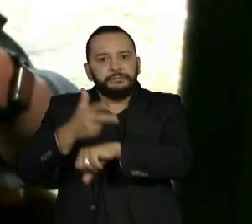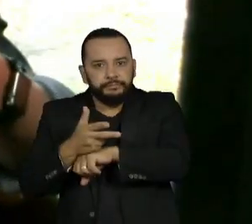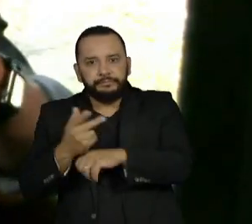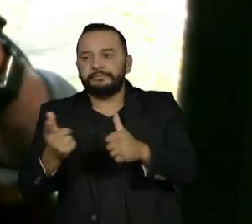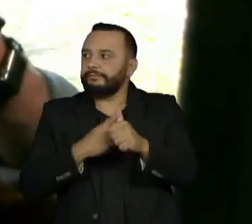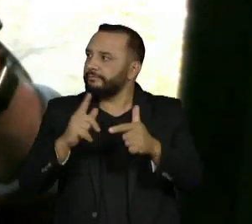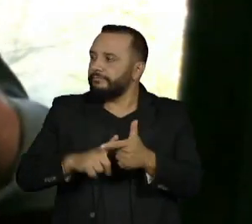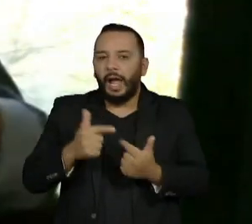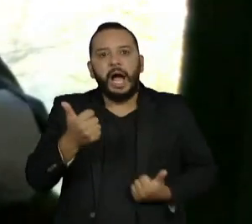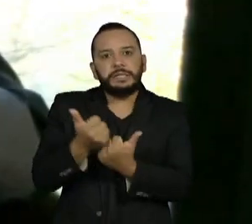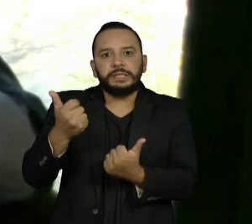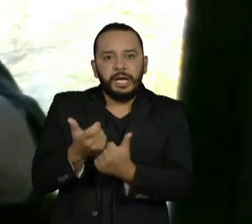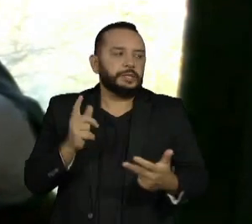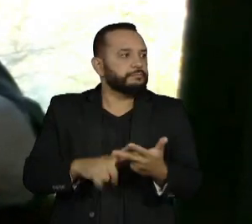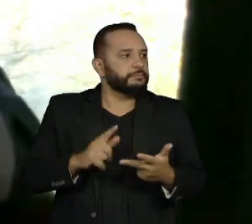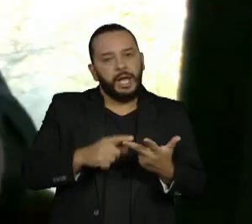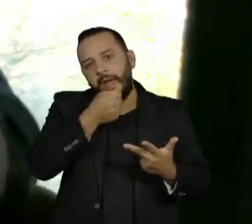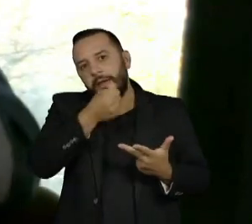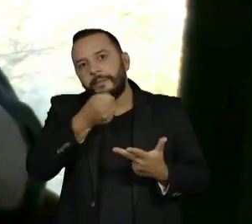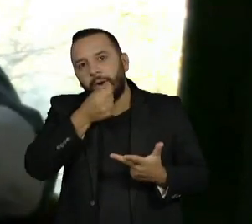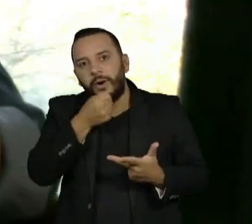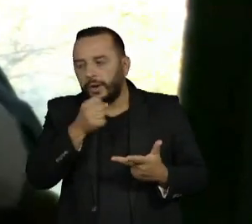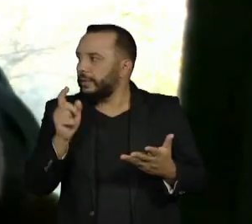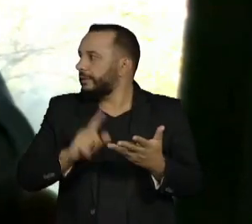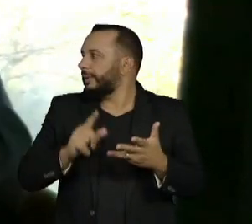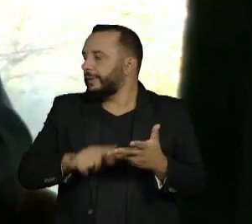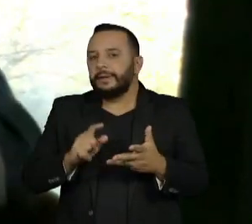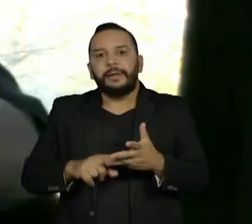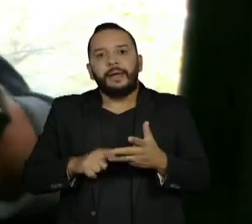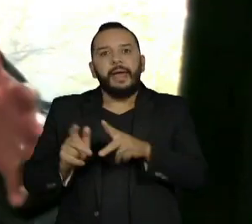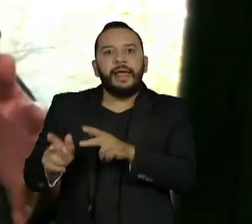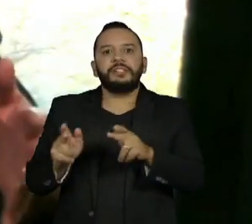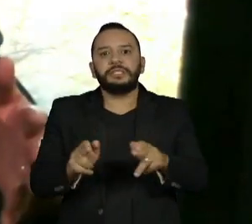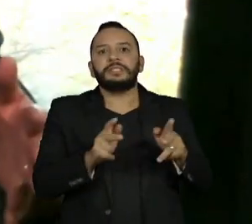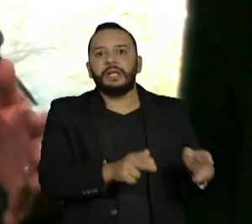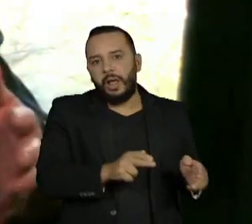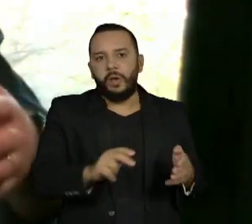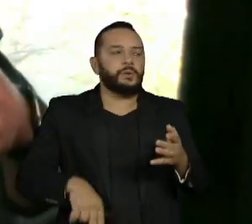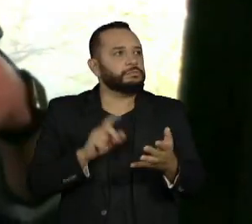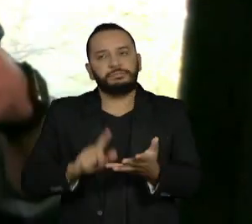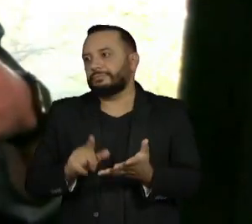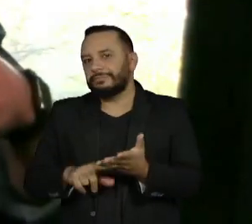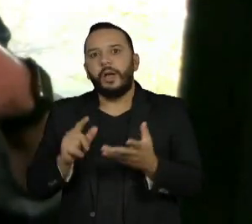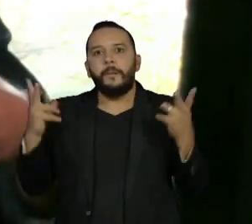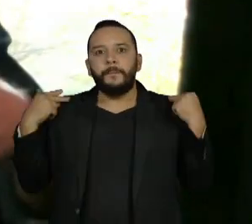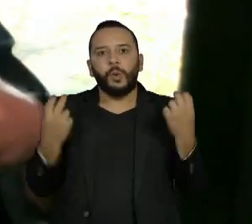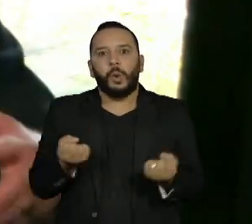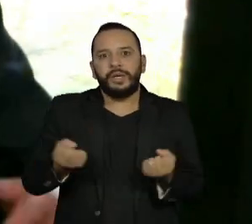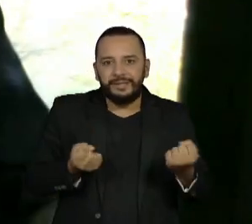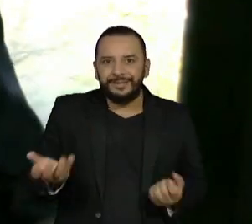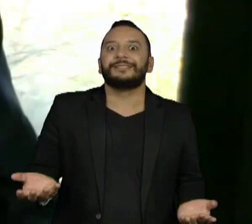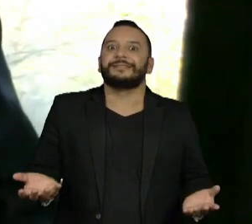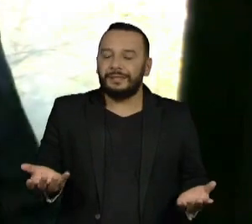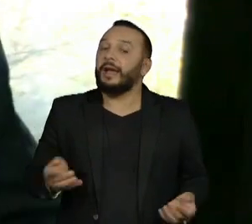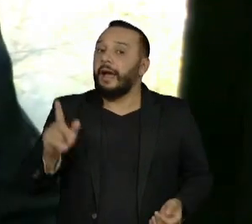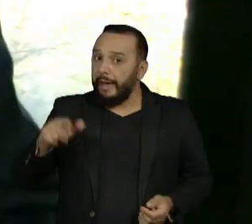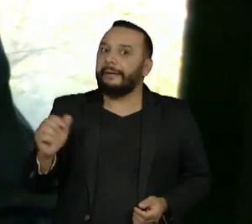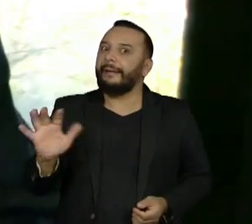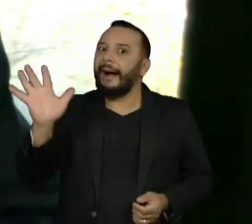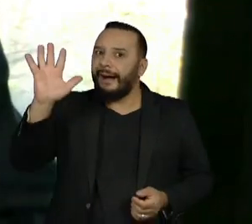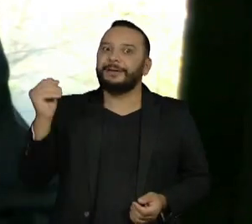assistente, repórter, edição e, em geral, motorista. Então, era caro para burro.